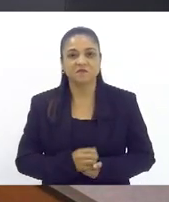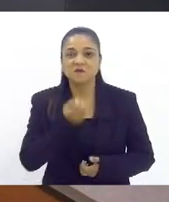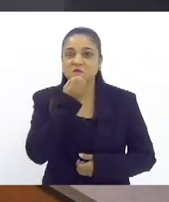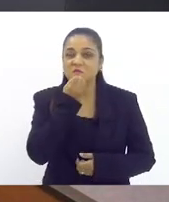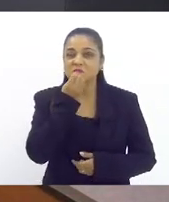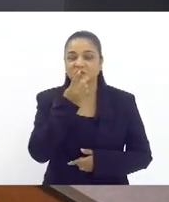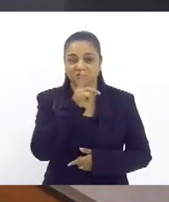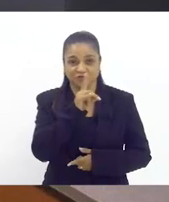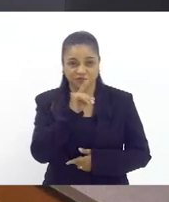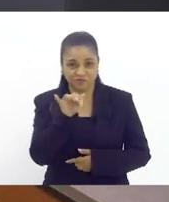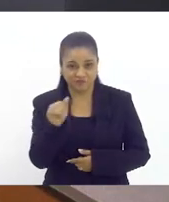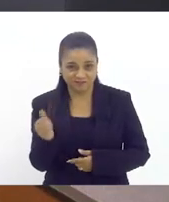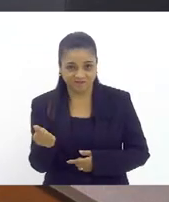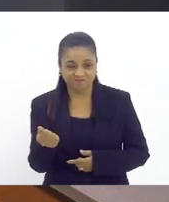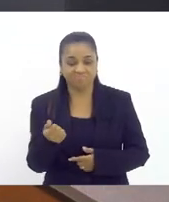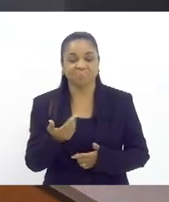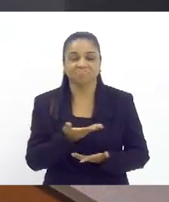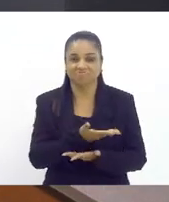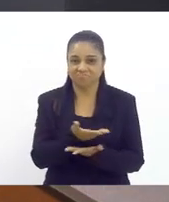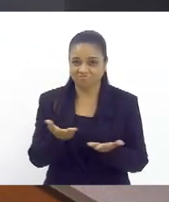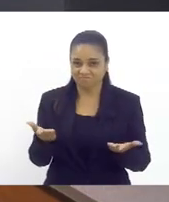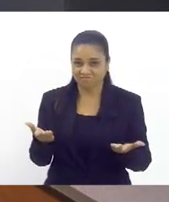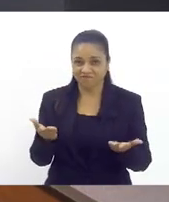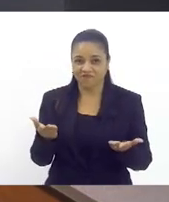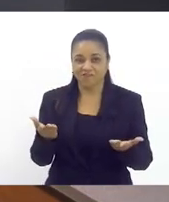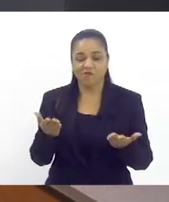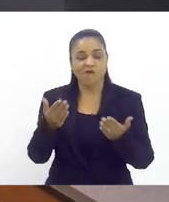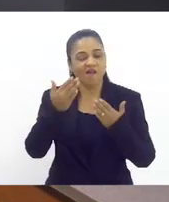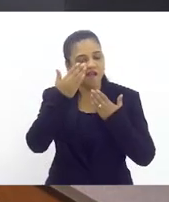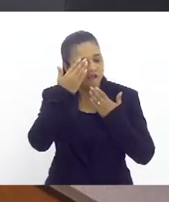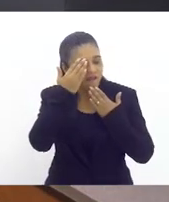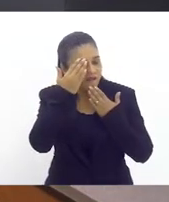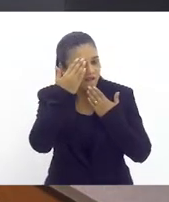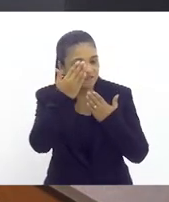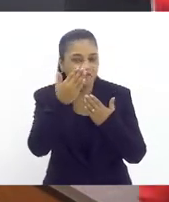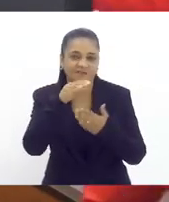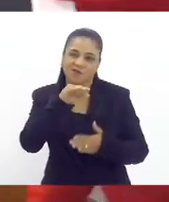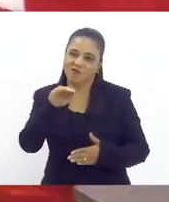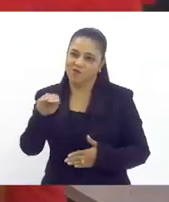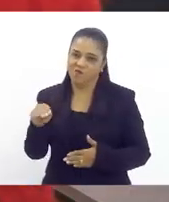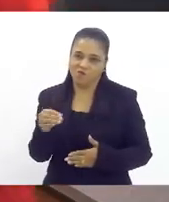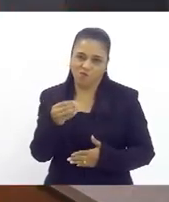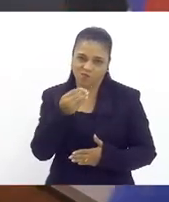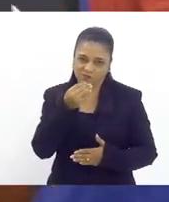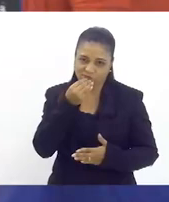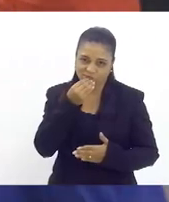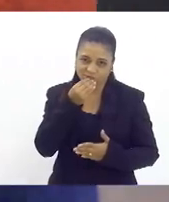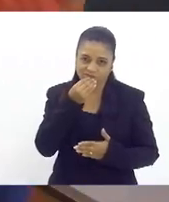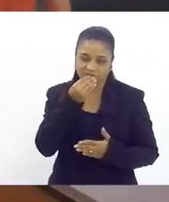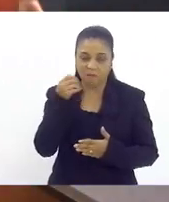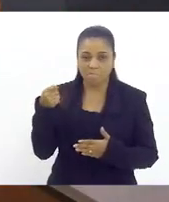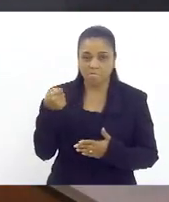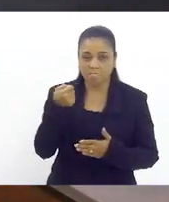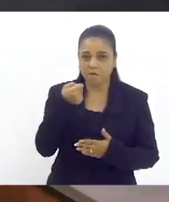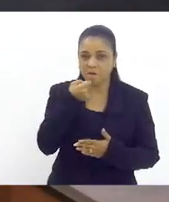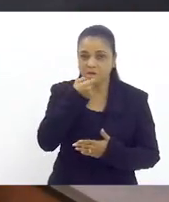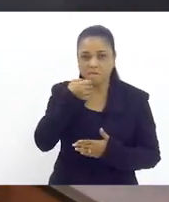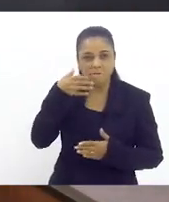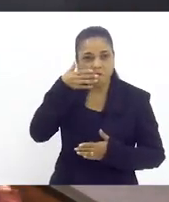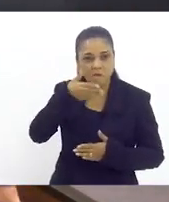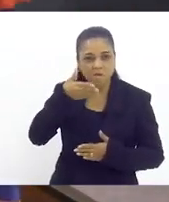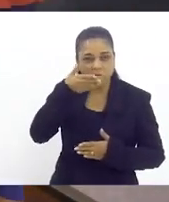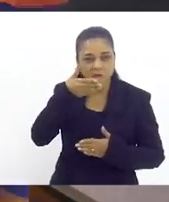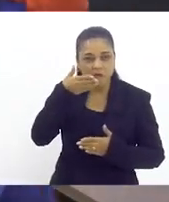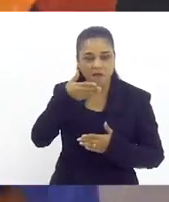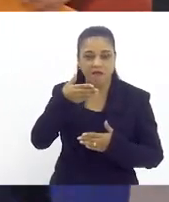todos vou começar agradecendo a oportunidade de dar voz a base da cadeia de